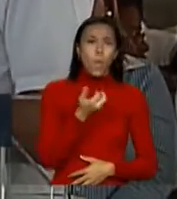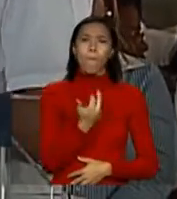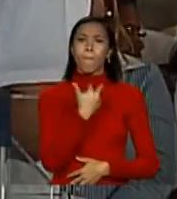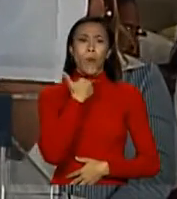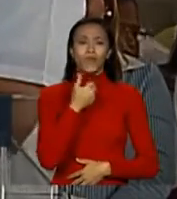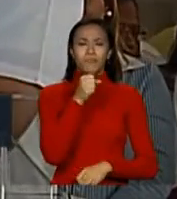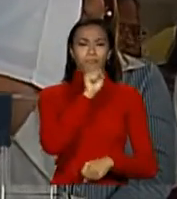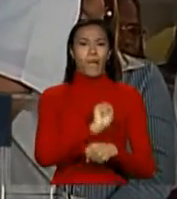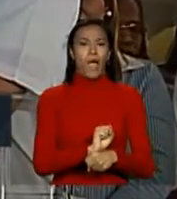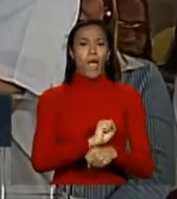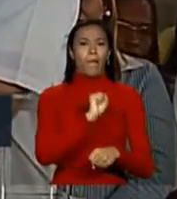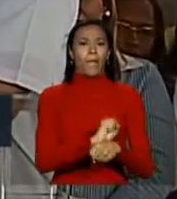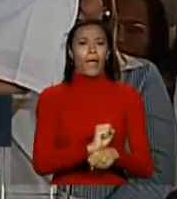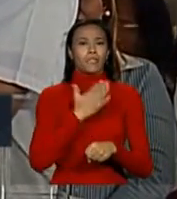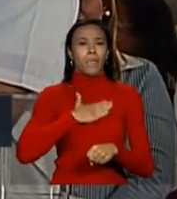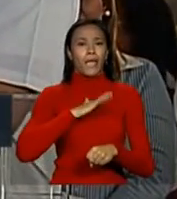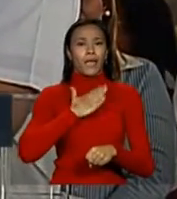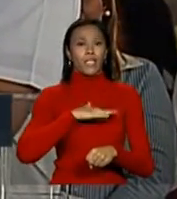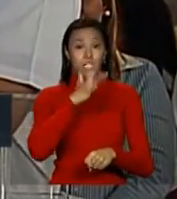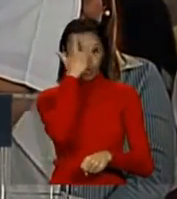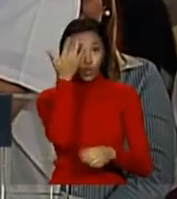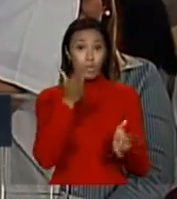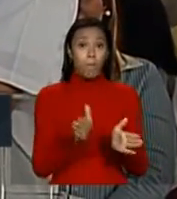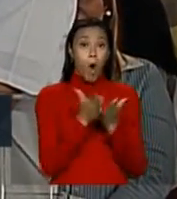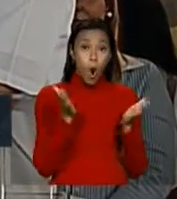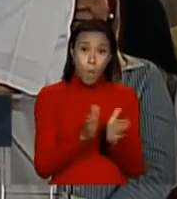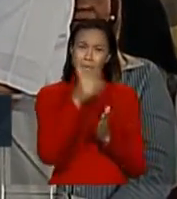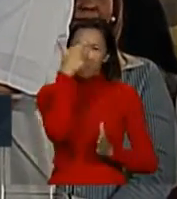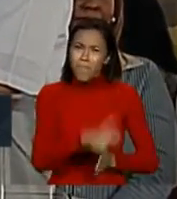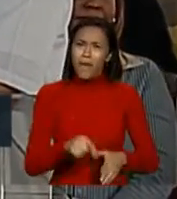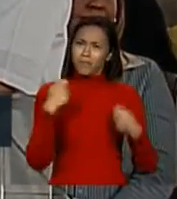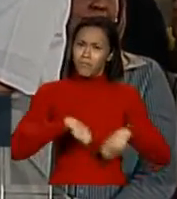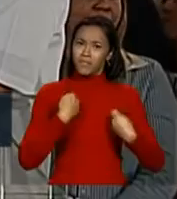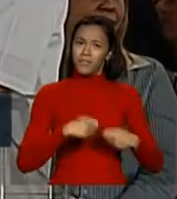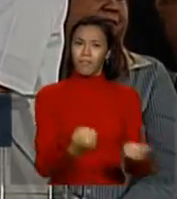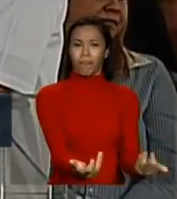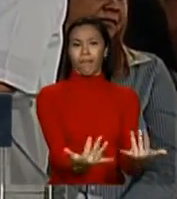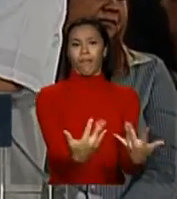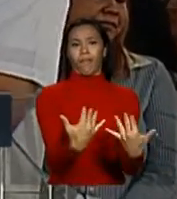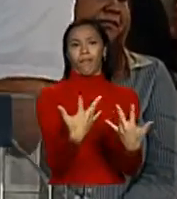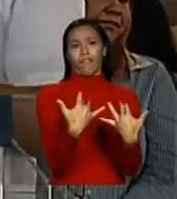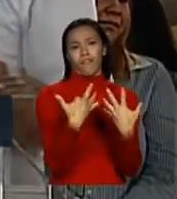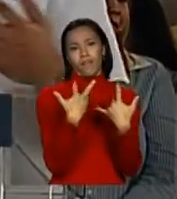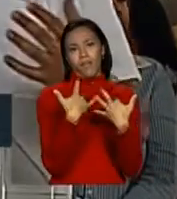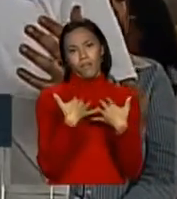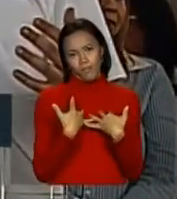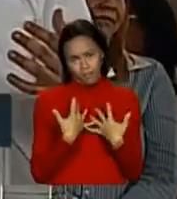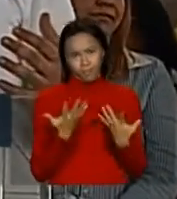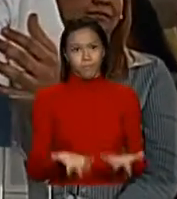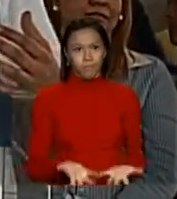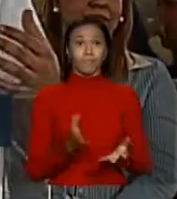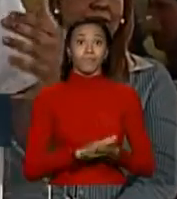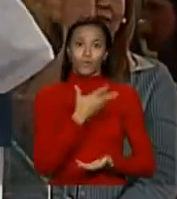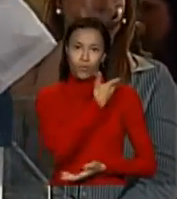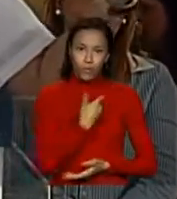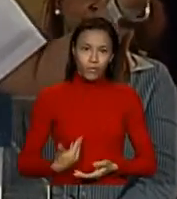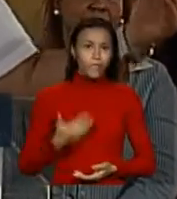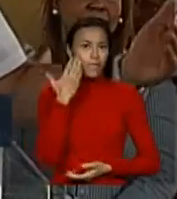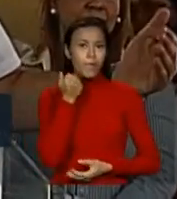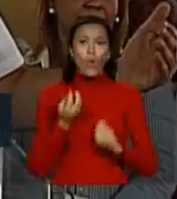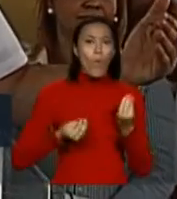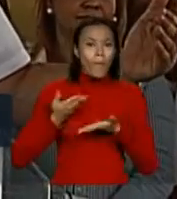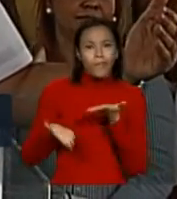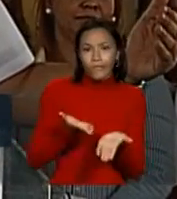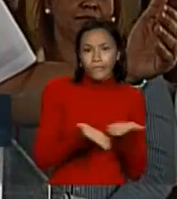parado esperando que o povo mais pobre o povo que mais precisa venha atrás dos órgãos públicos ver como é que é